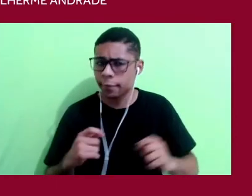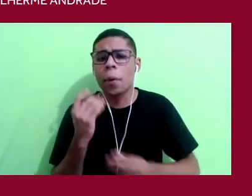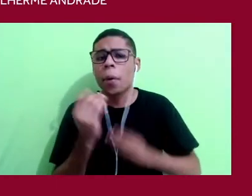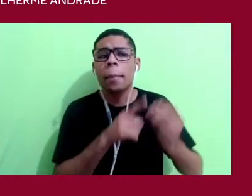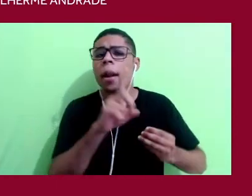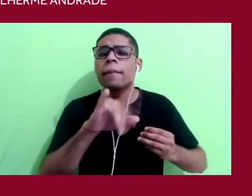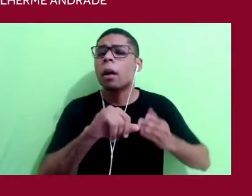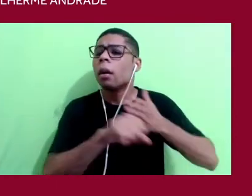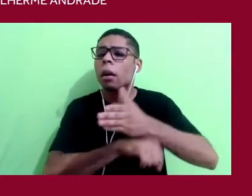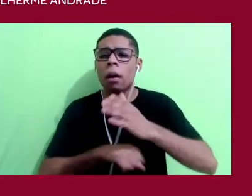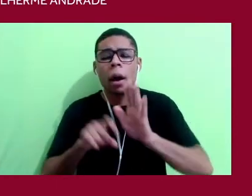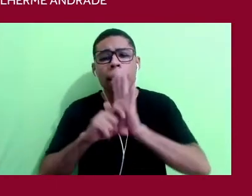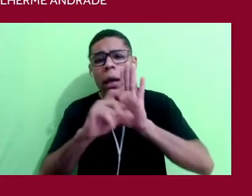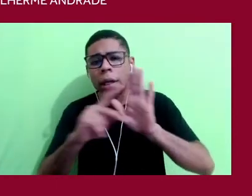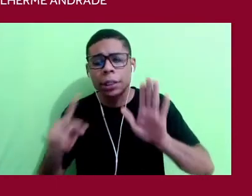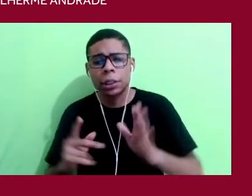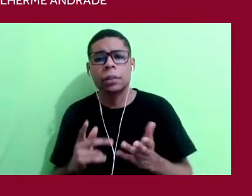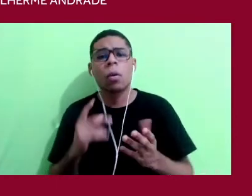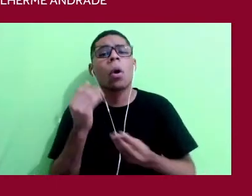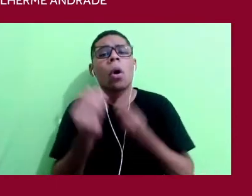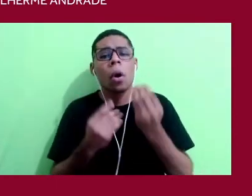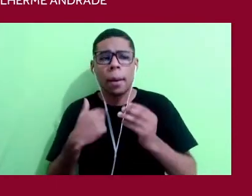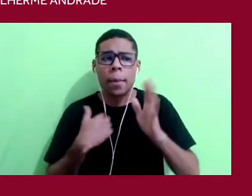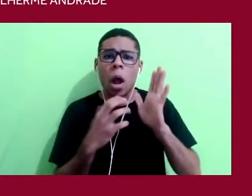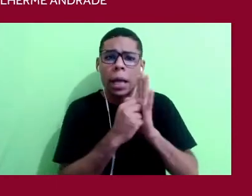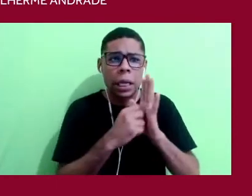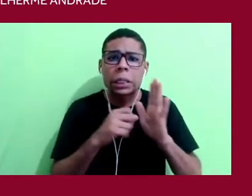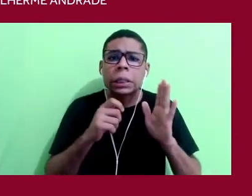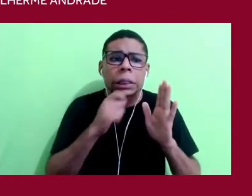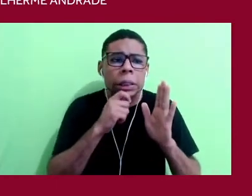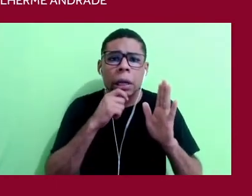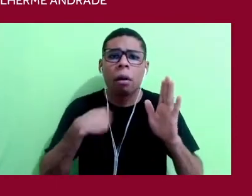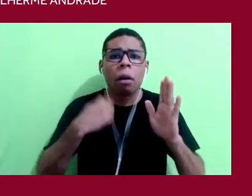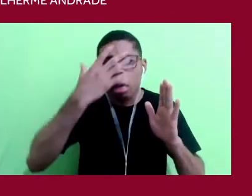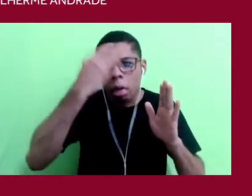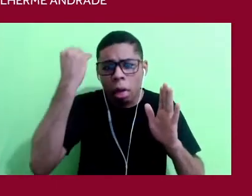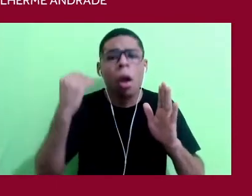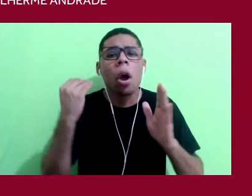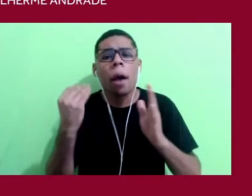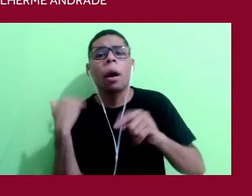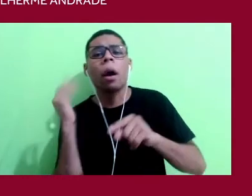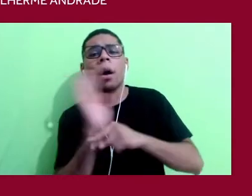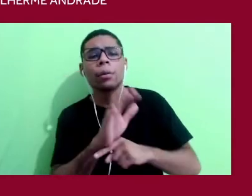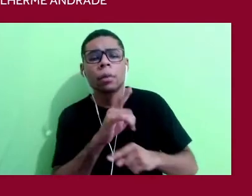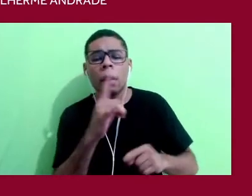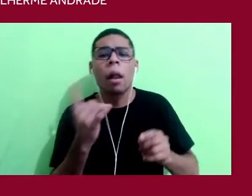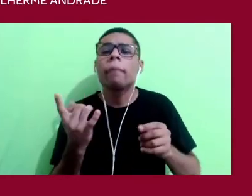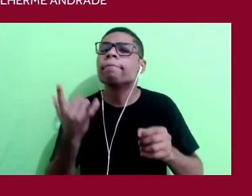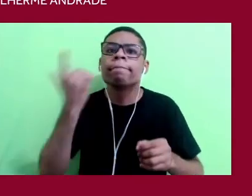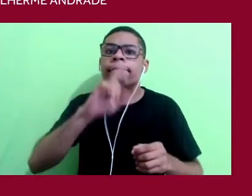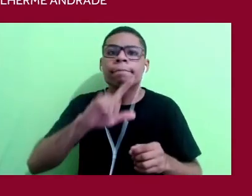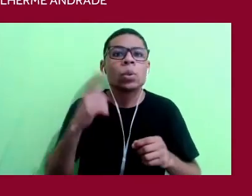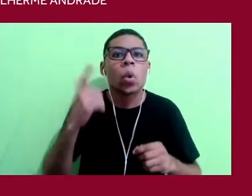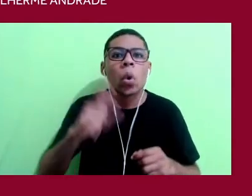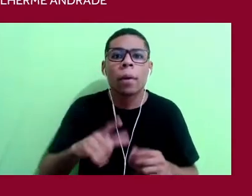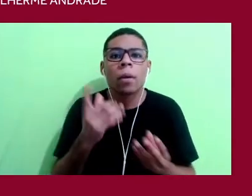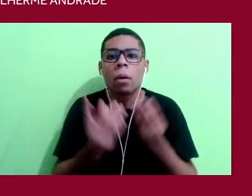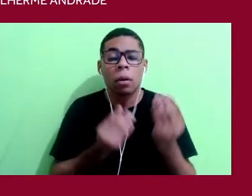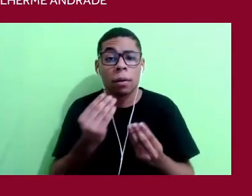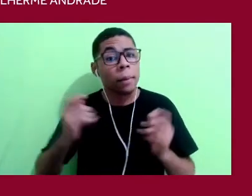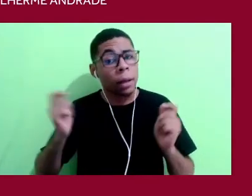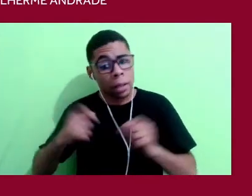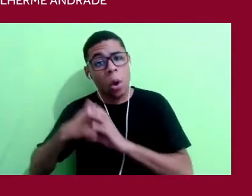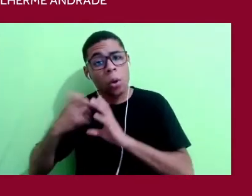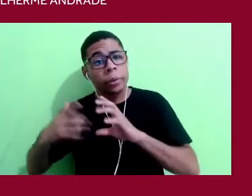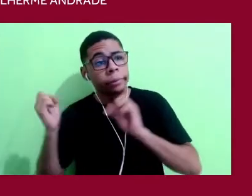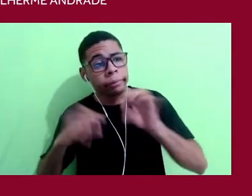seu recadastramento, atualização do seu cadastro? Olha como seria interessante a gente fazer um conteúdo sobre isso, né,